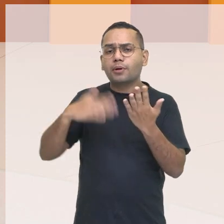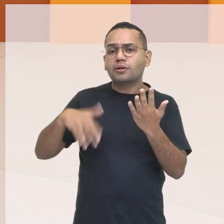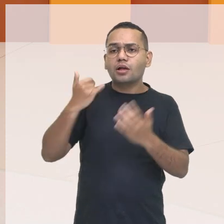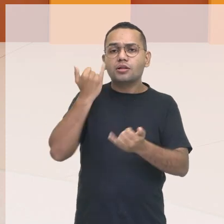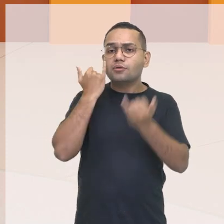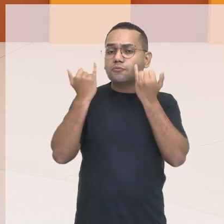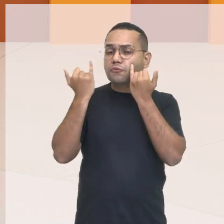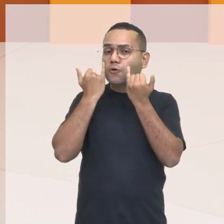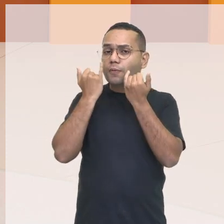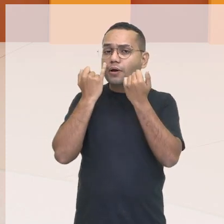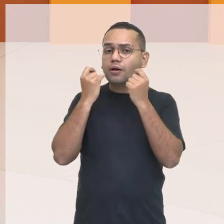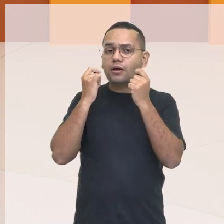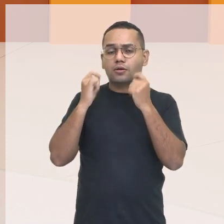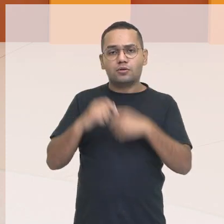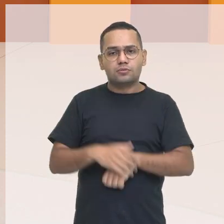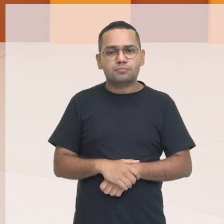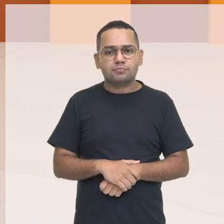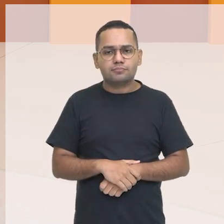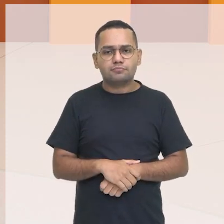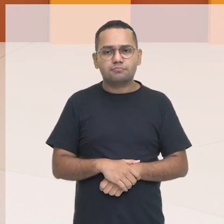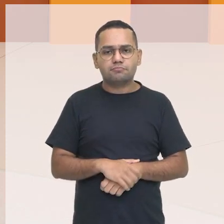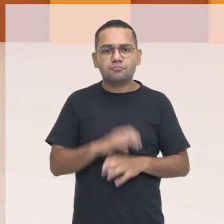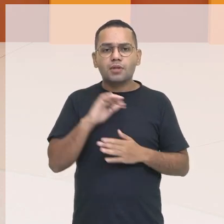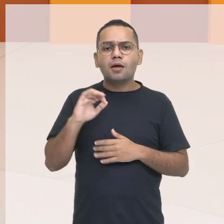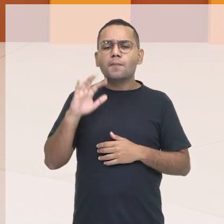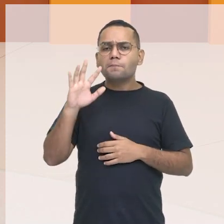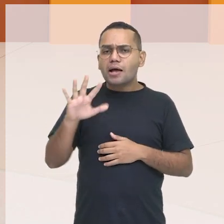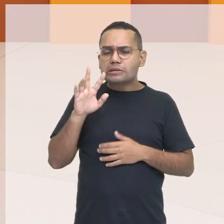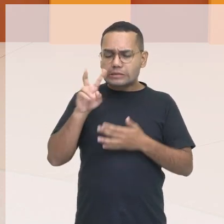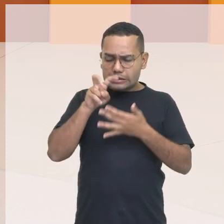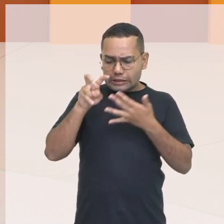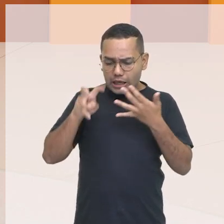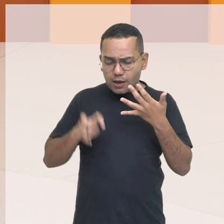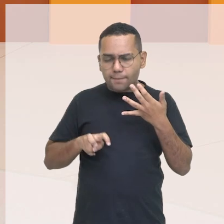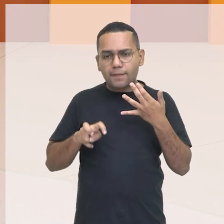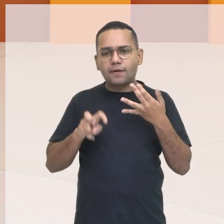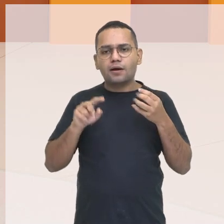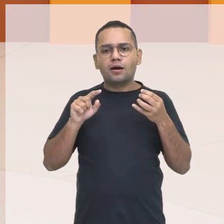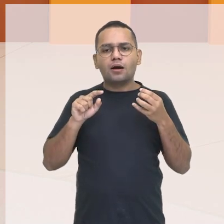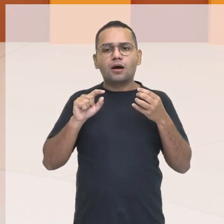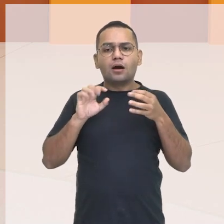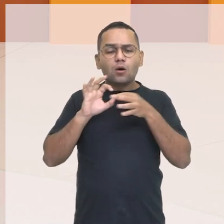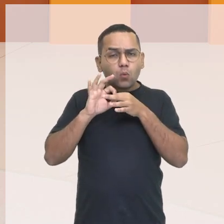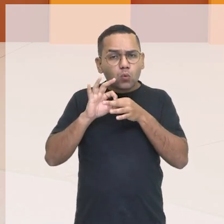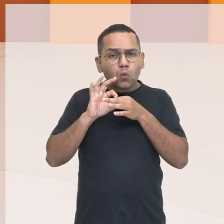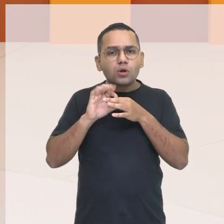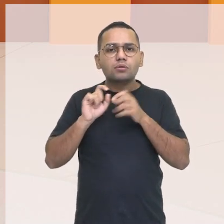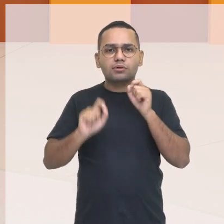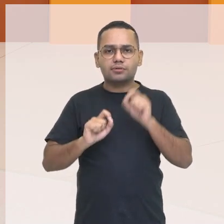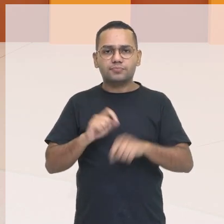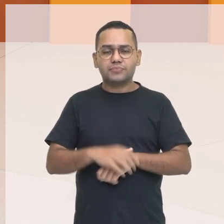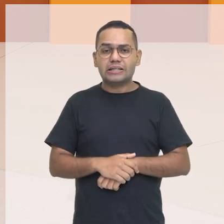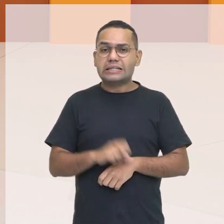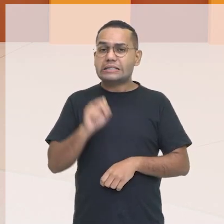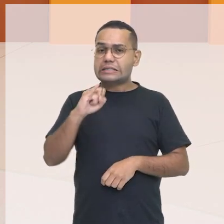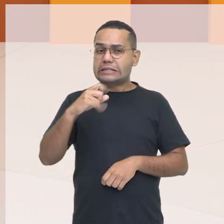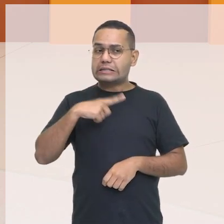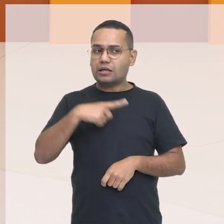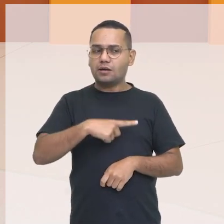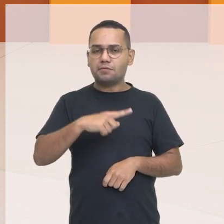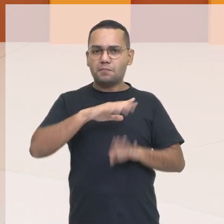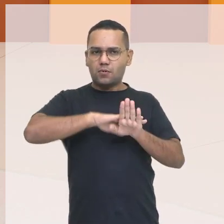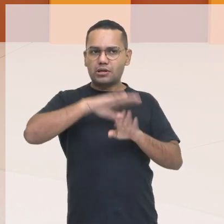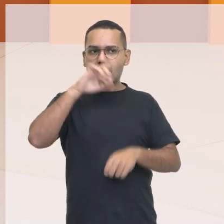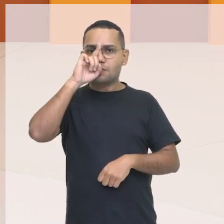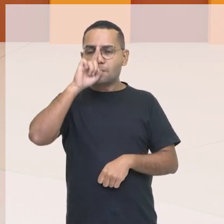nos algoritmos. Tudo isso aí está em jogo e se for ameaçar